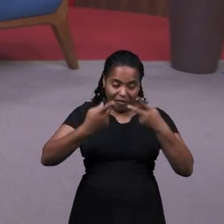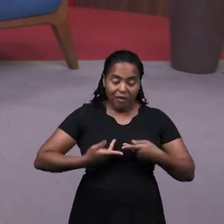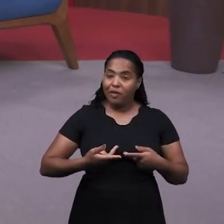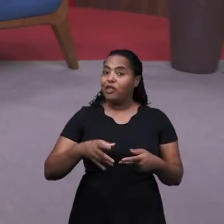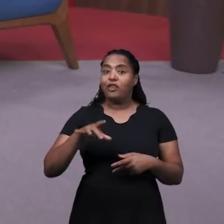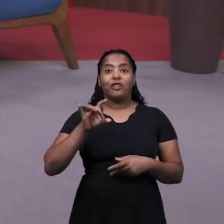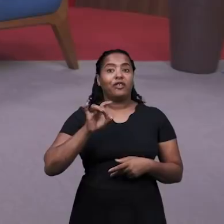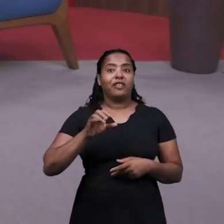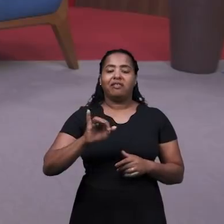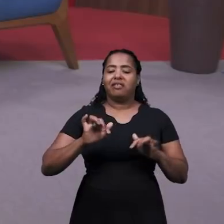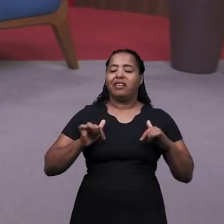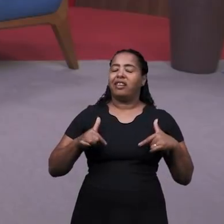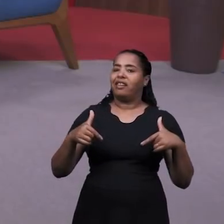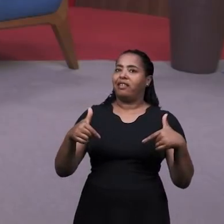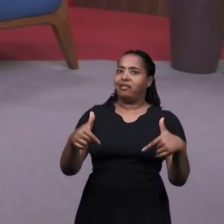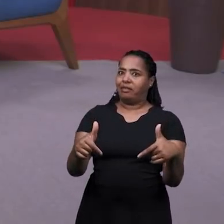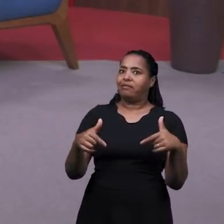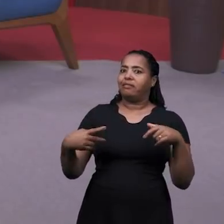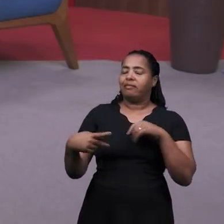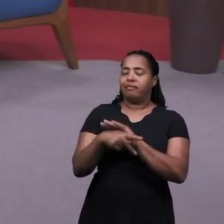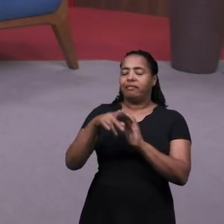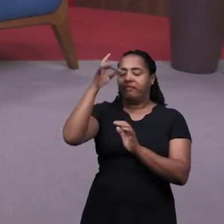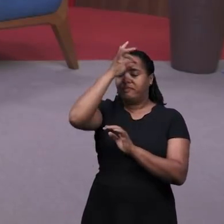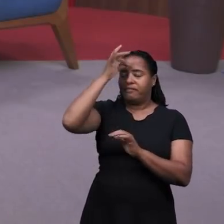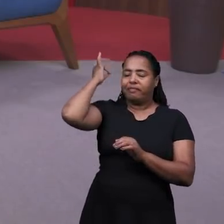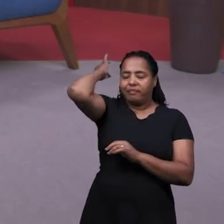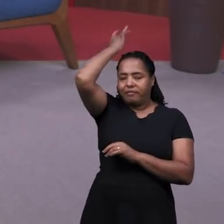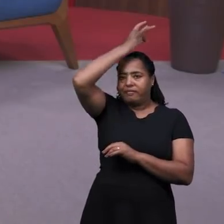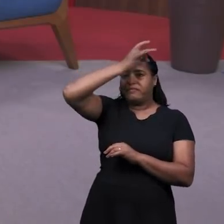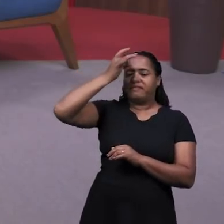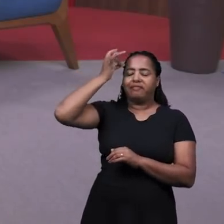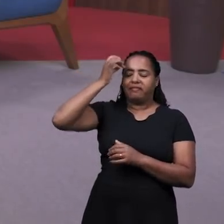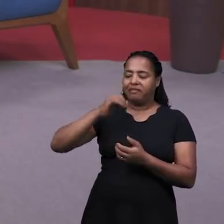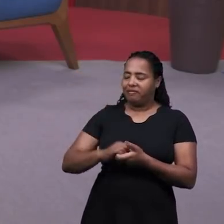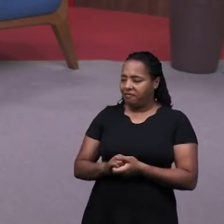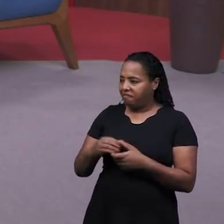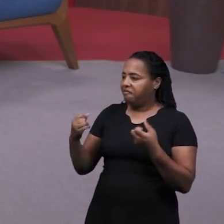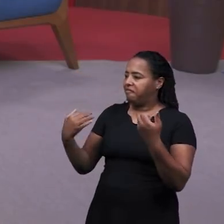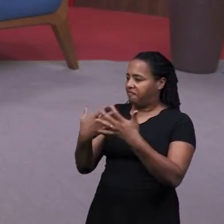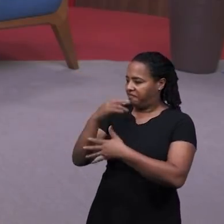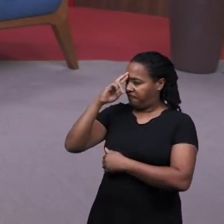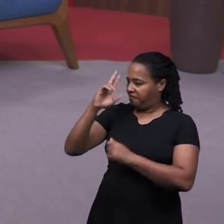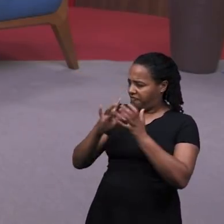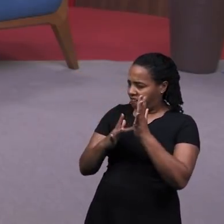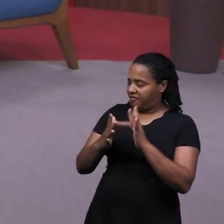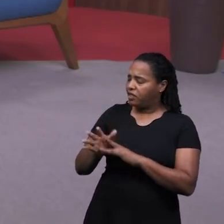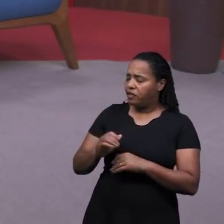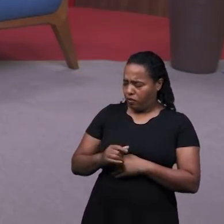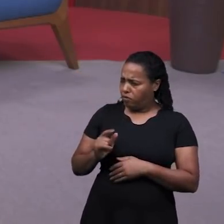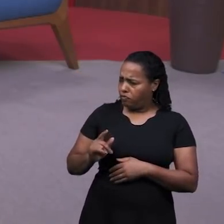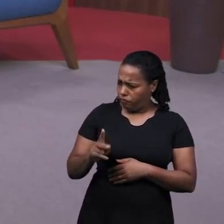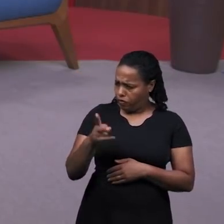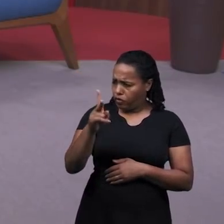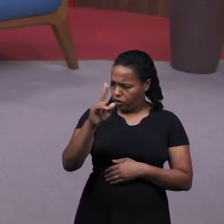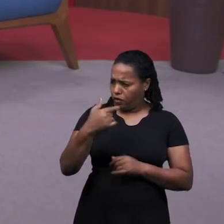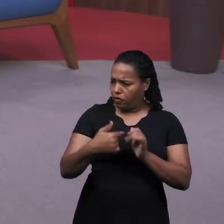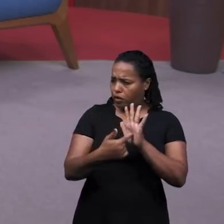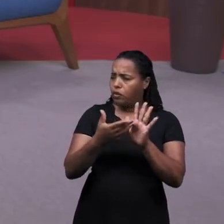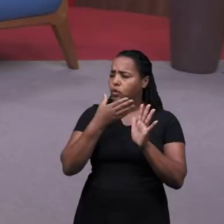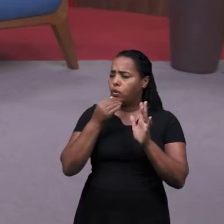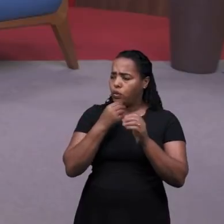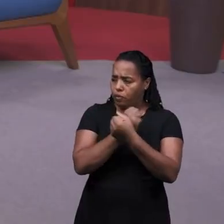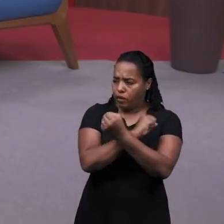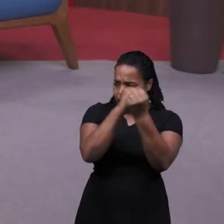houver uma ação do Espírito Santo. Glória a Jesus. Amém. Muito bem, vamos continuar falando sobre Sansão